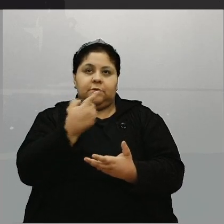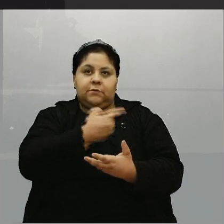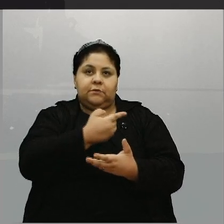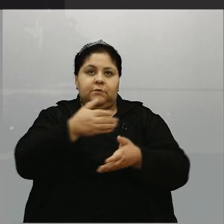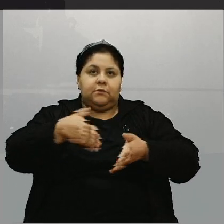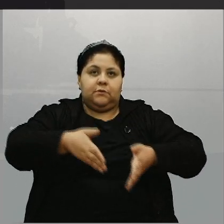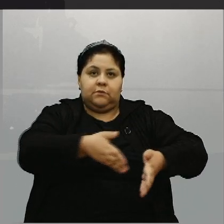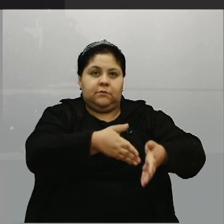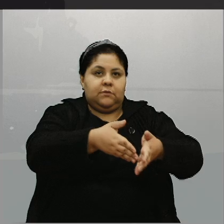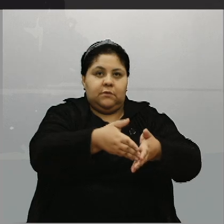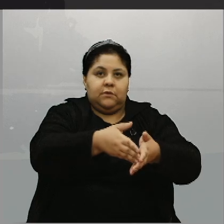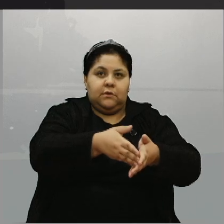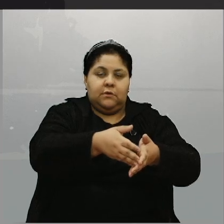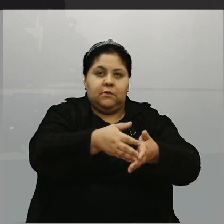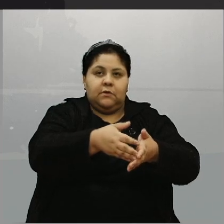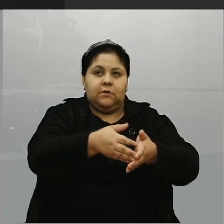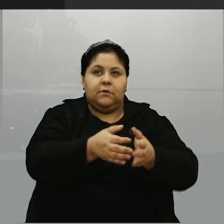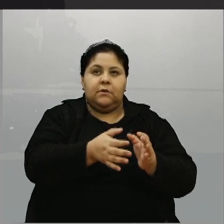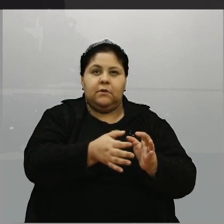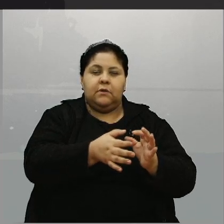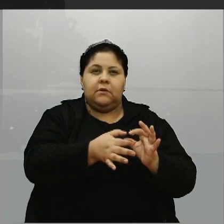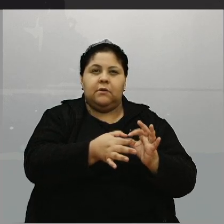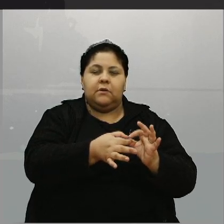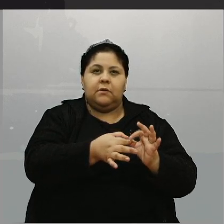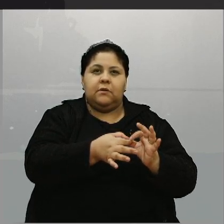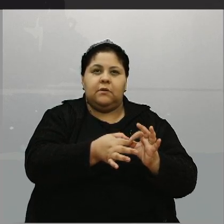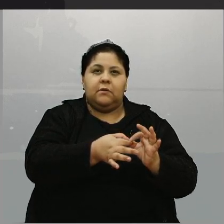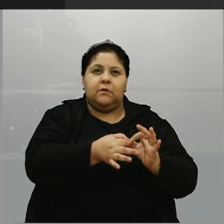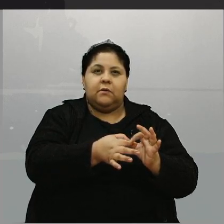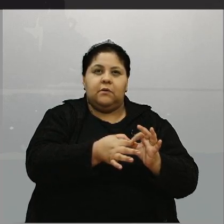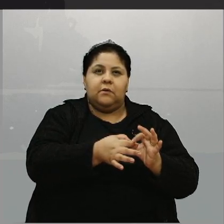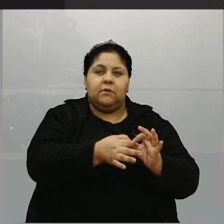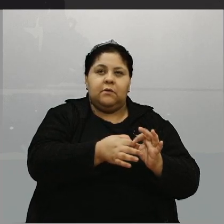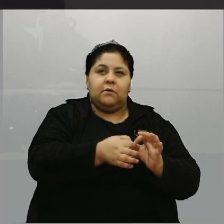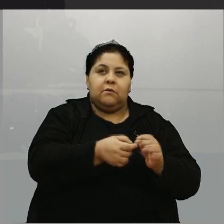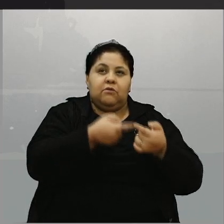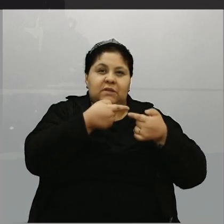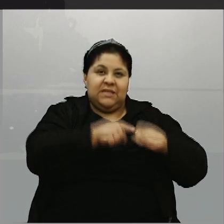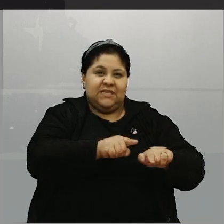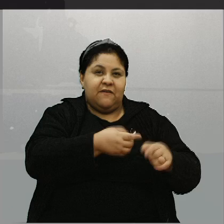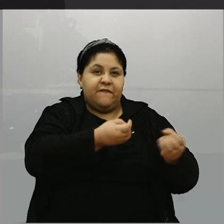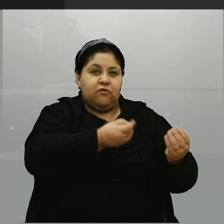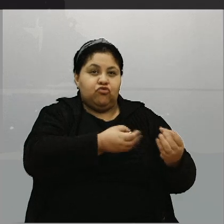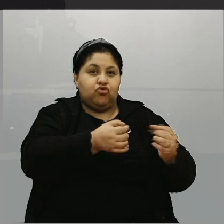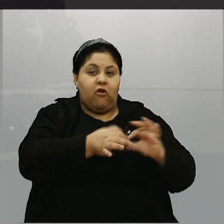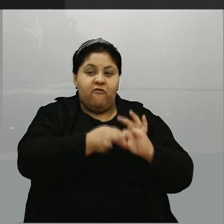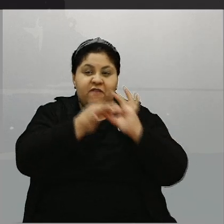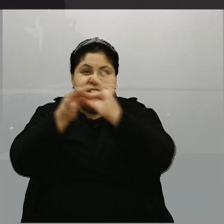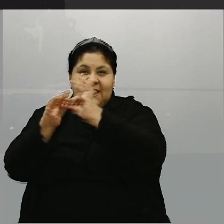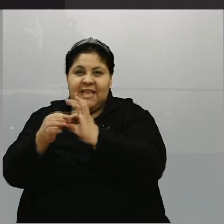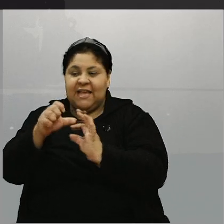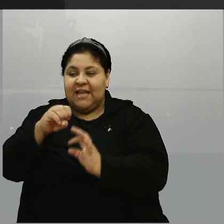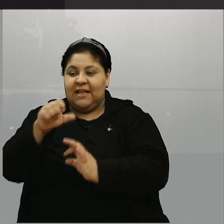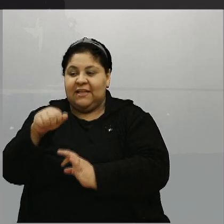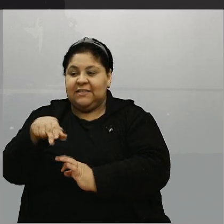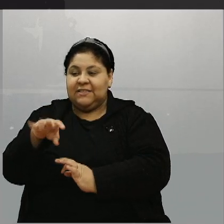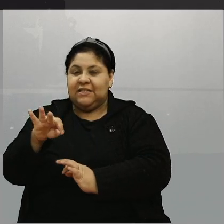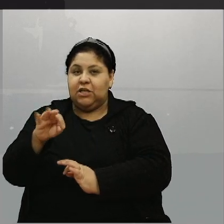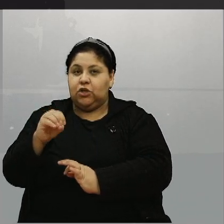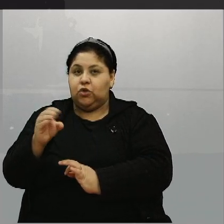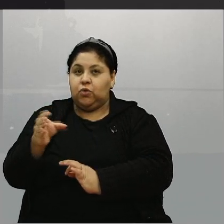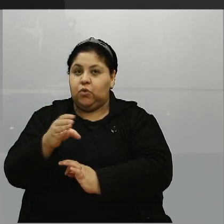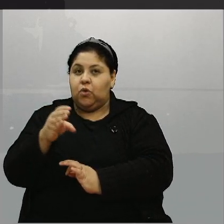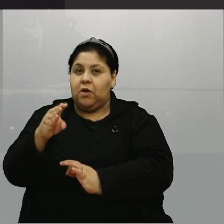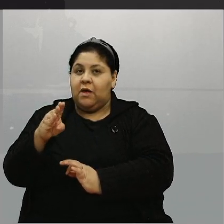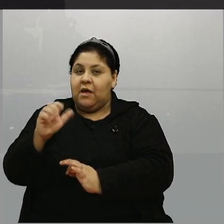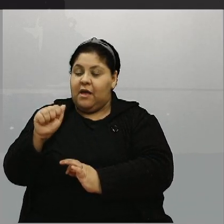Reinaldo Sbersi, que liga ali, que ela daria no Desafio Jovem e liga lá Santo Antão. Então, está praticamente mais uns 2,